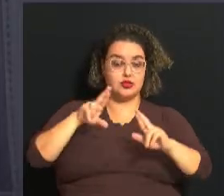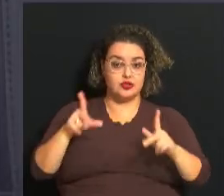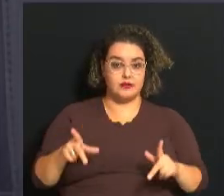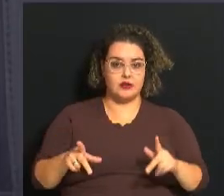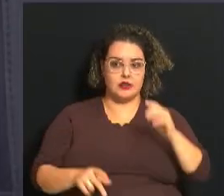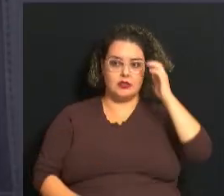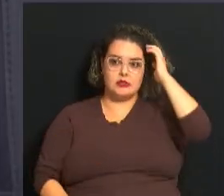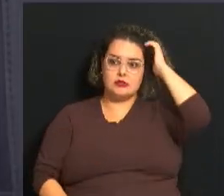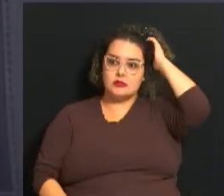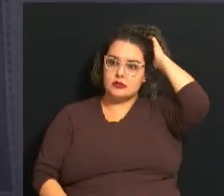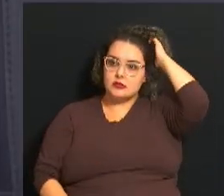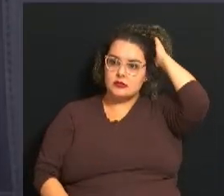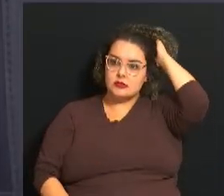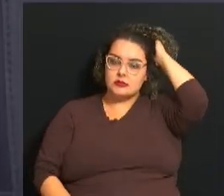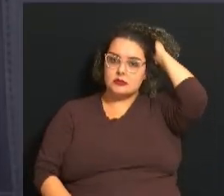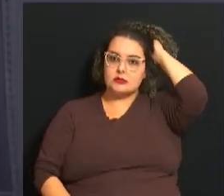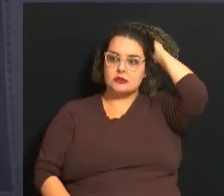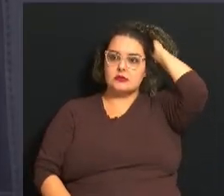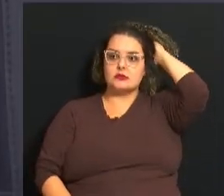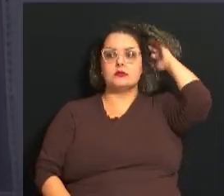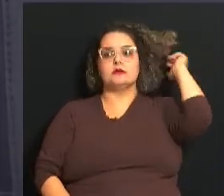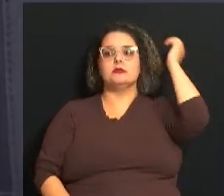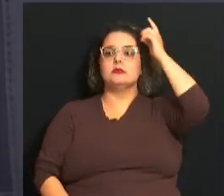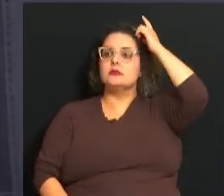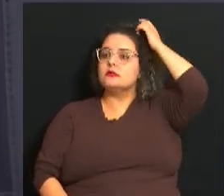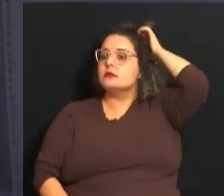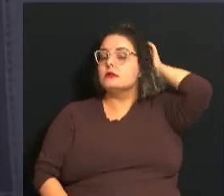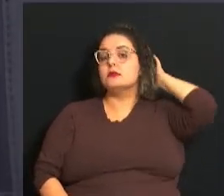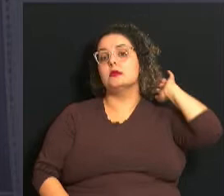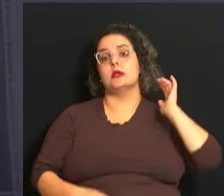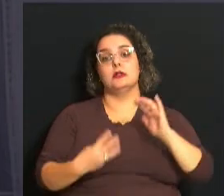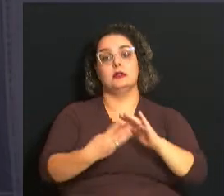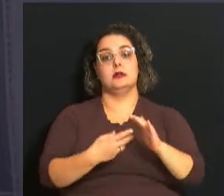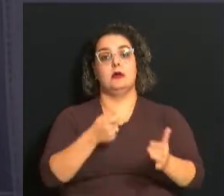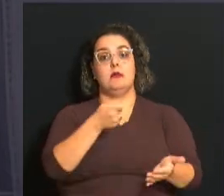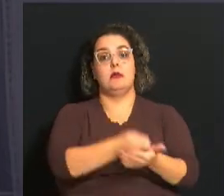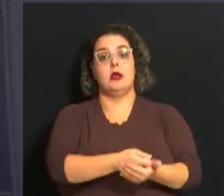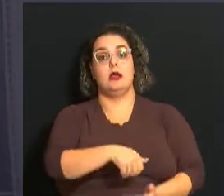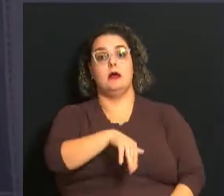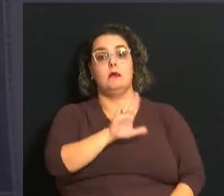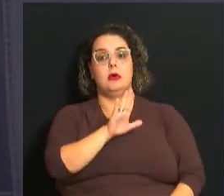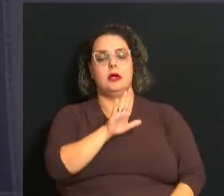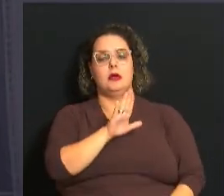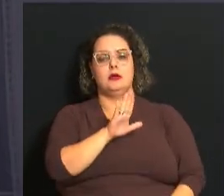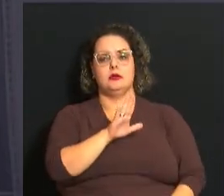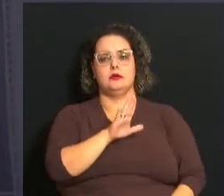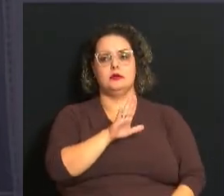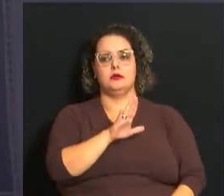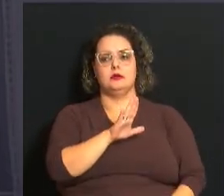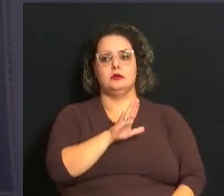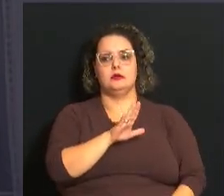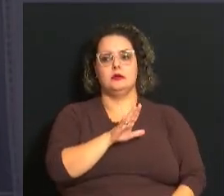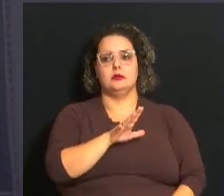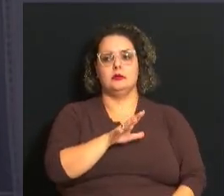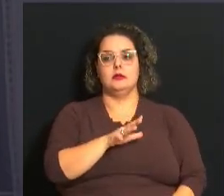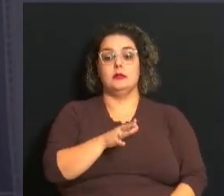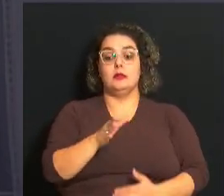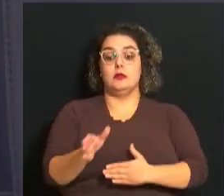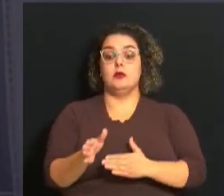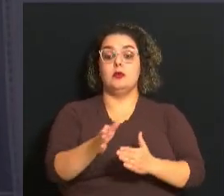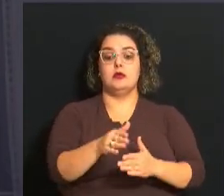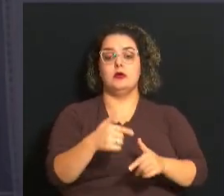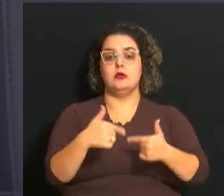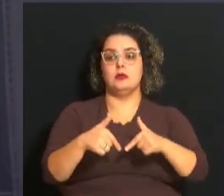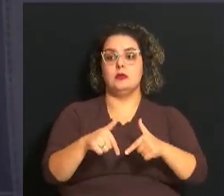que na terceirização paga mais do que no setor público induz os trabalhadores da